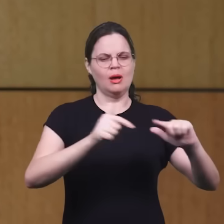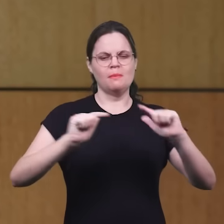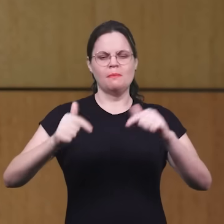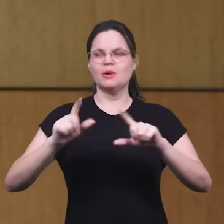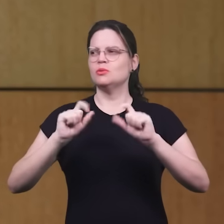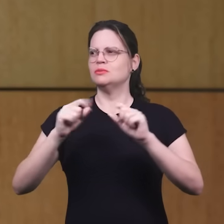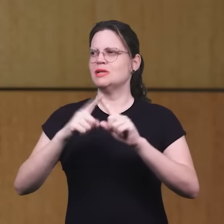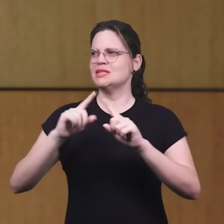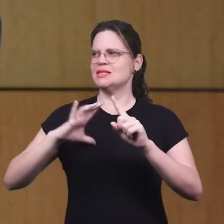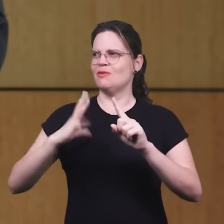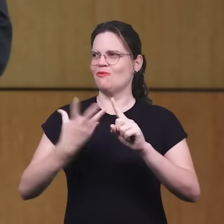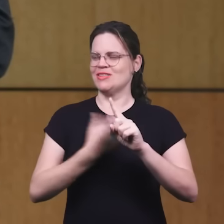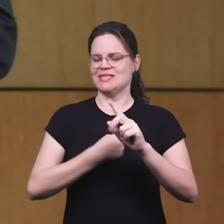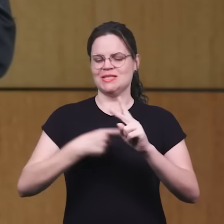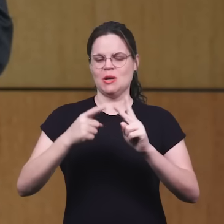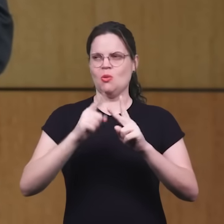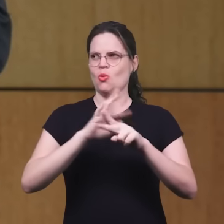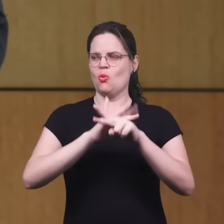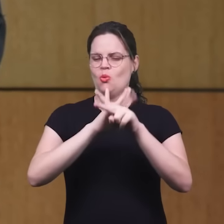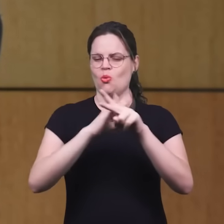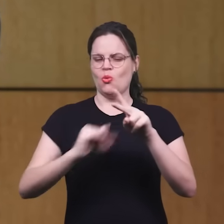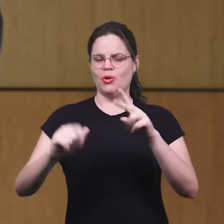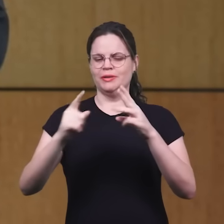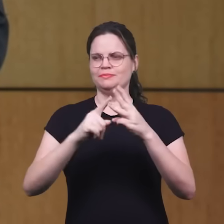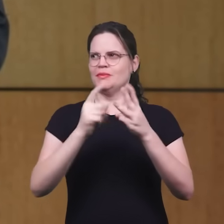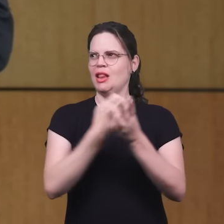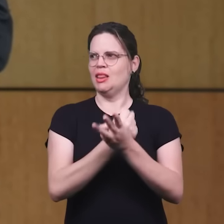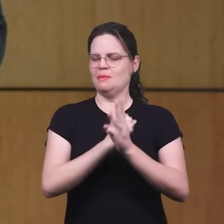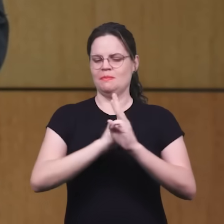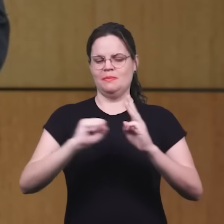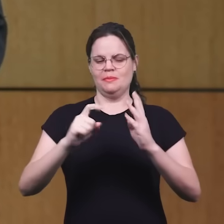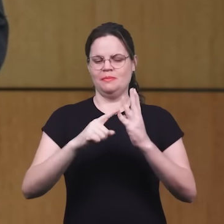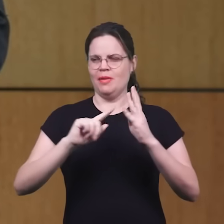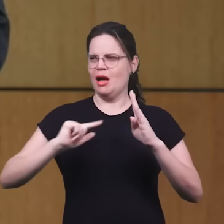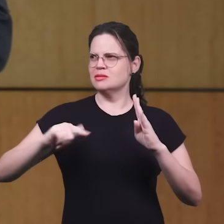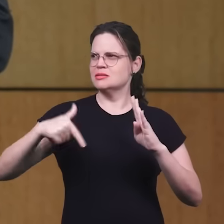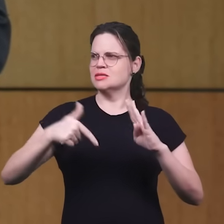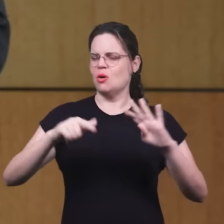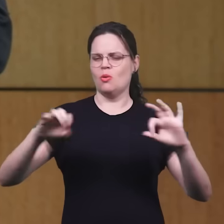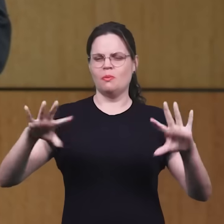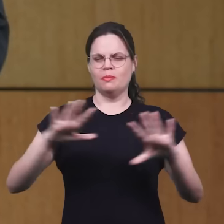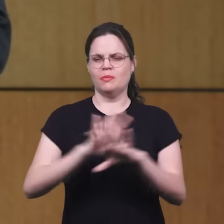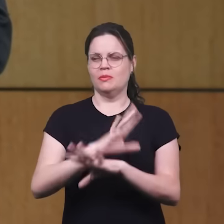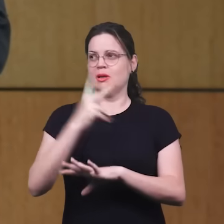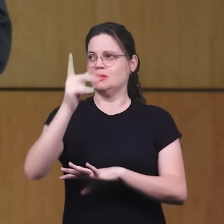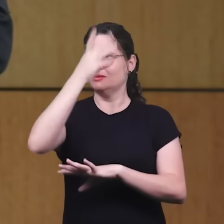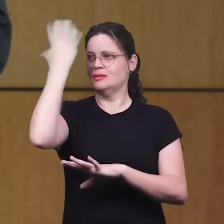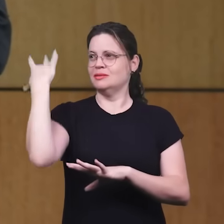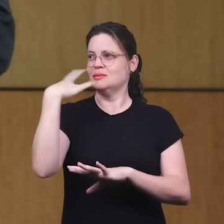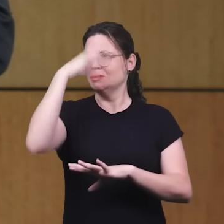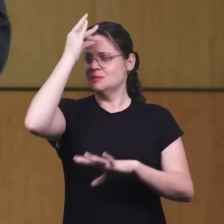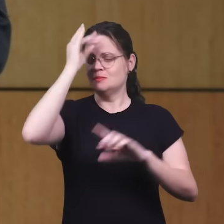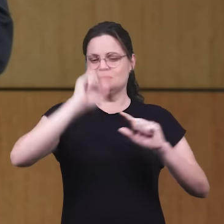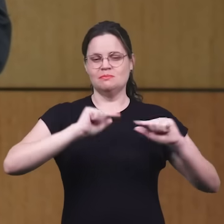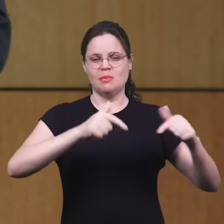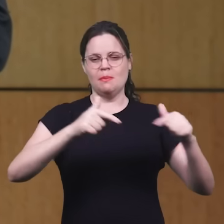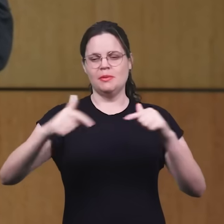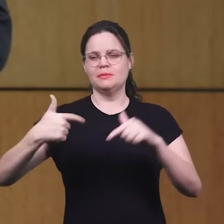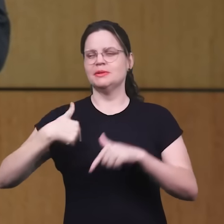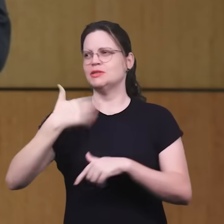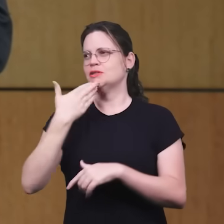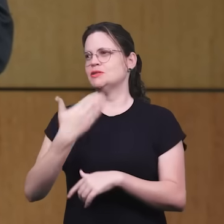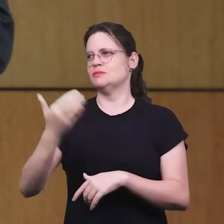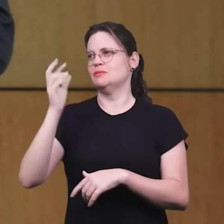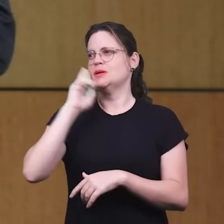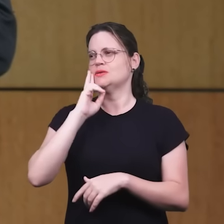é a cura, é a libertação, é a operação do Teu Espírito Santo. Por isso, nós suplicamos, ó bondoso Deus,